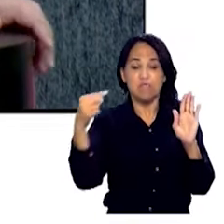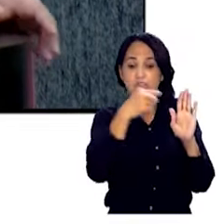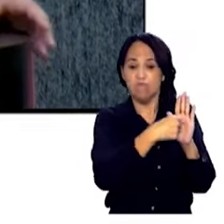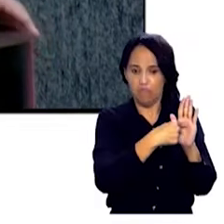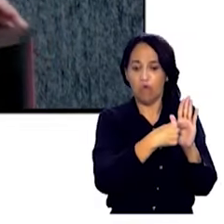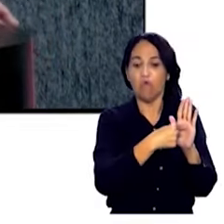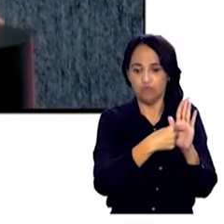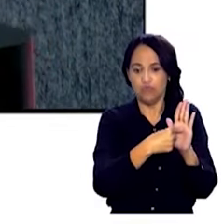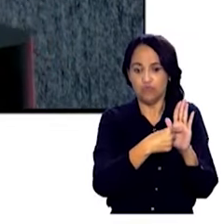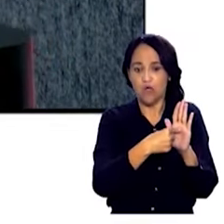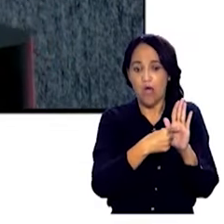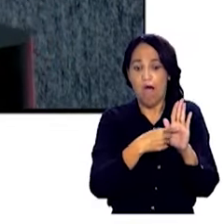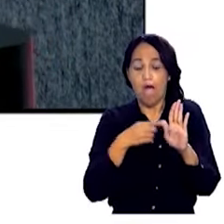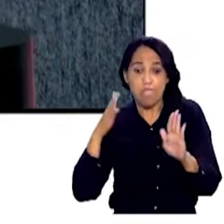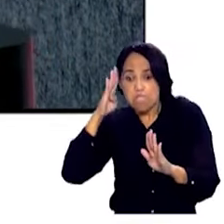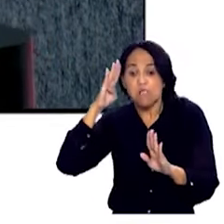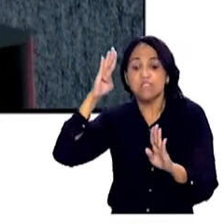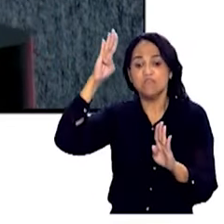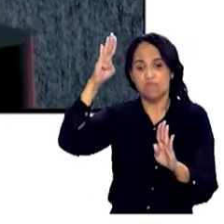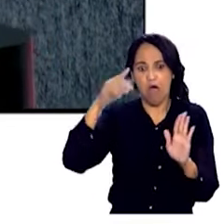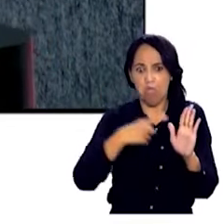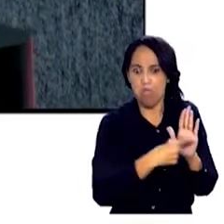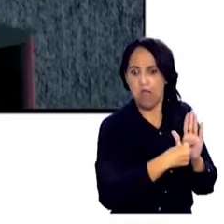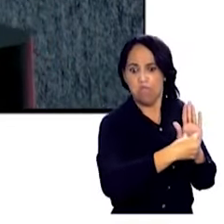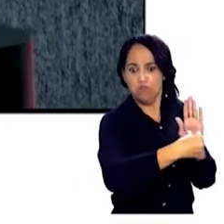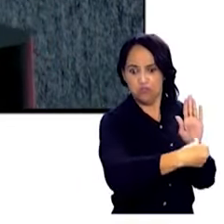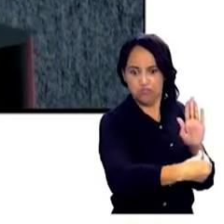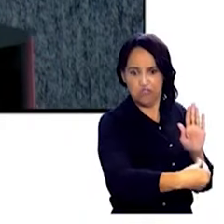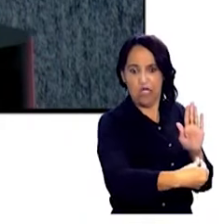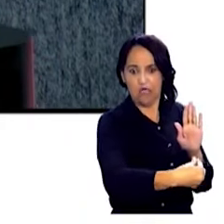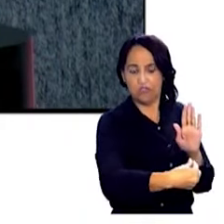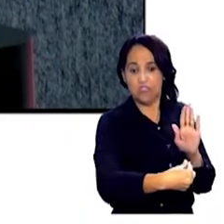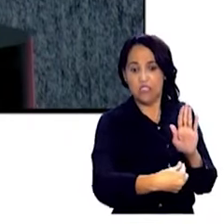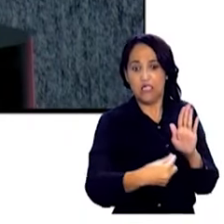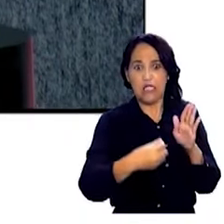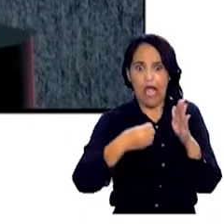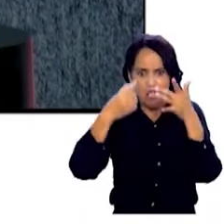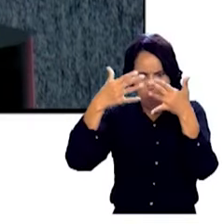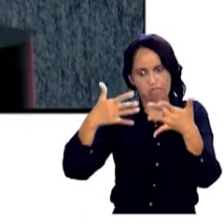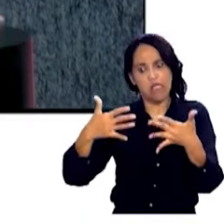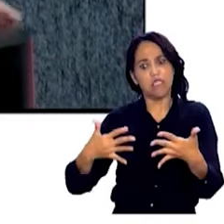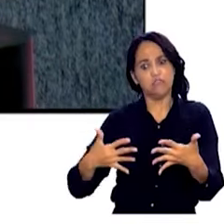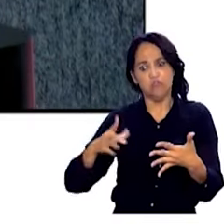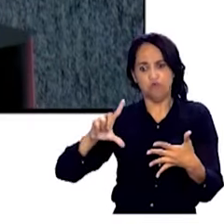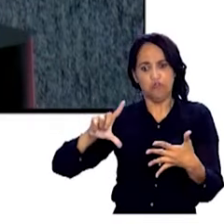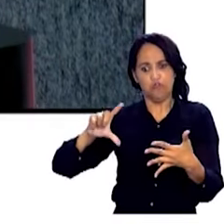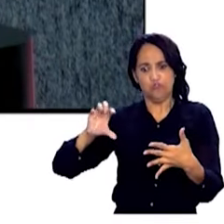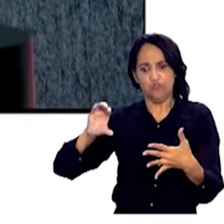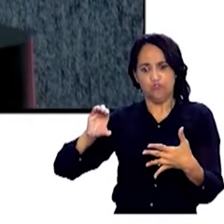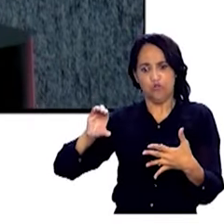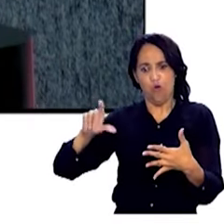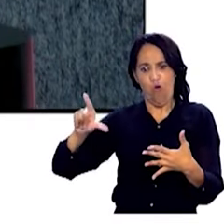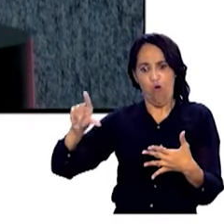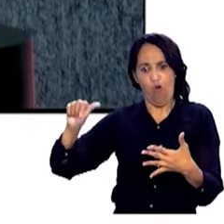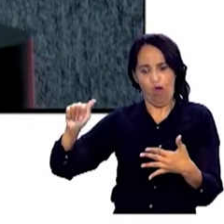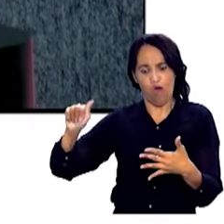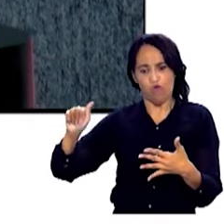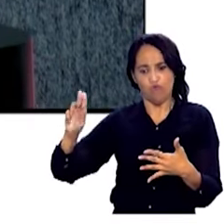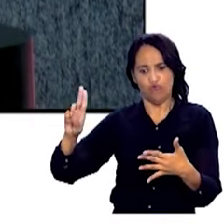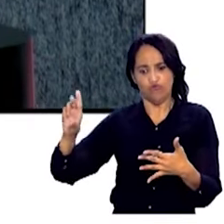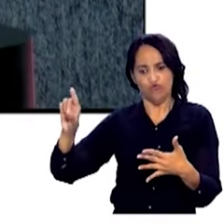destacado nas Exposições do Cláudio e do Scot o segundo